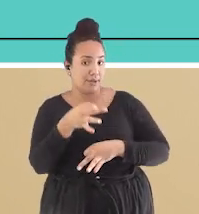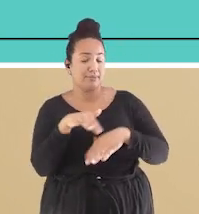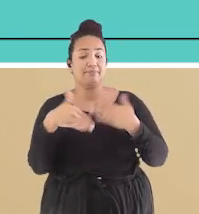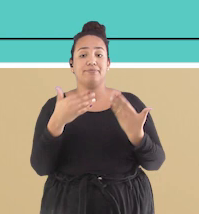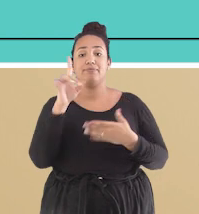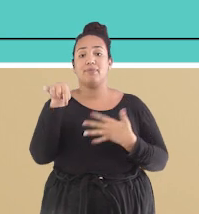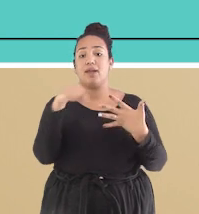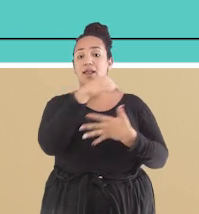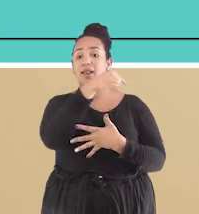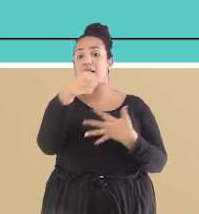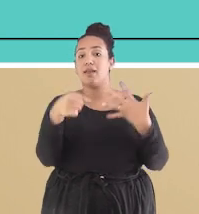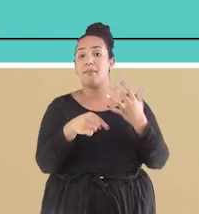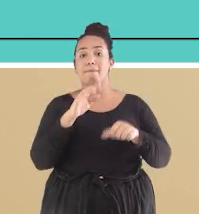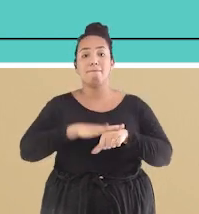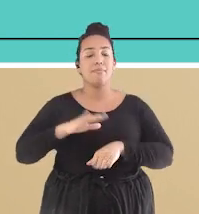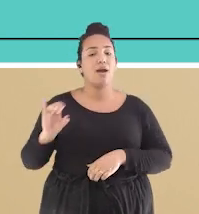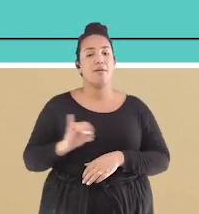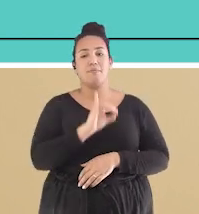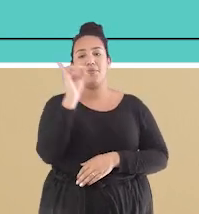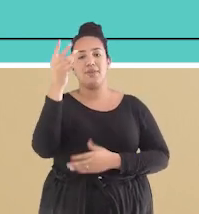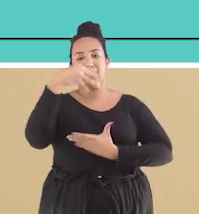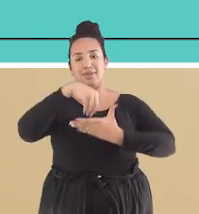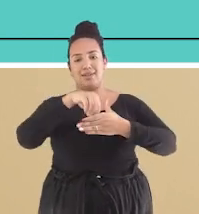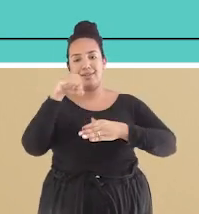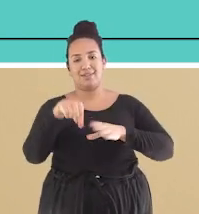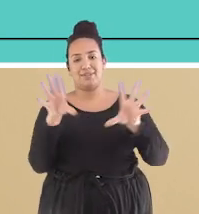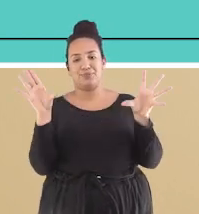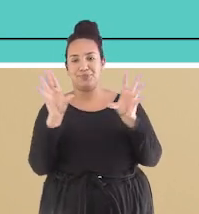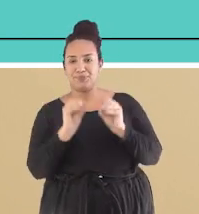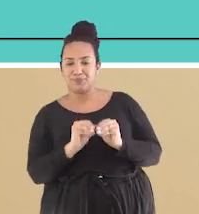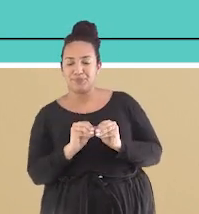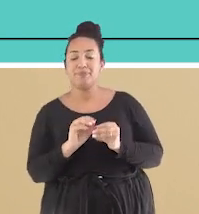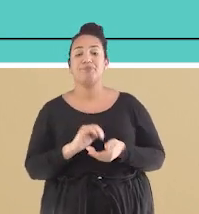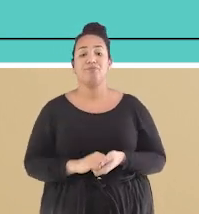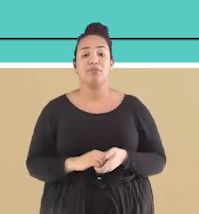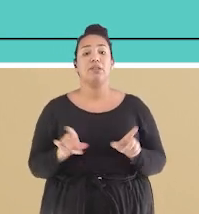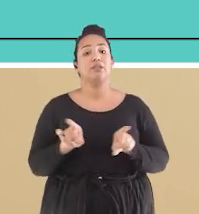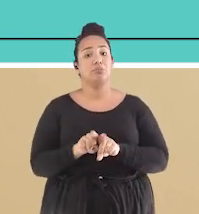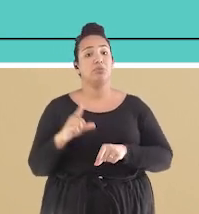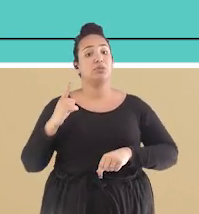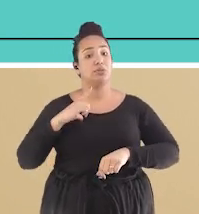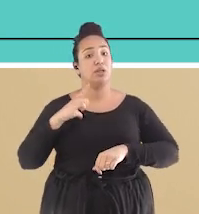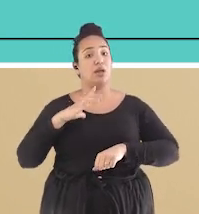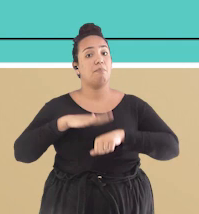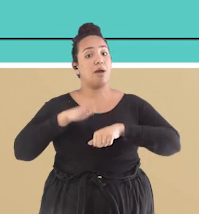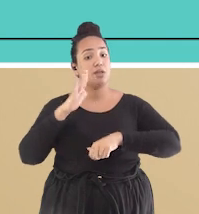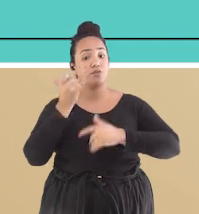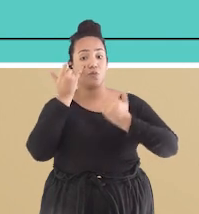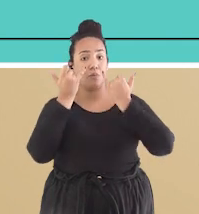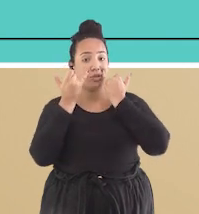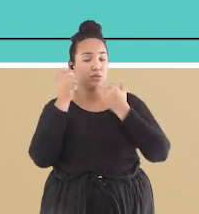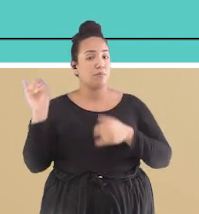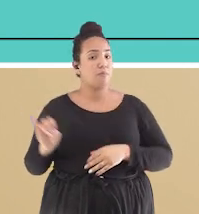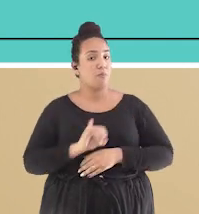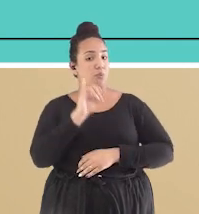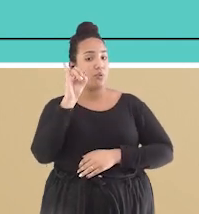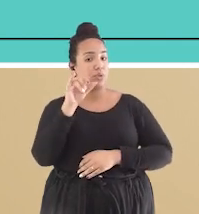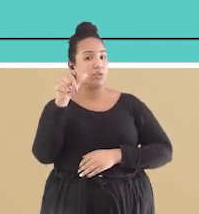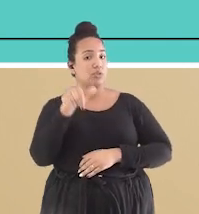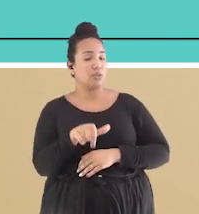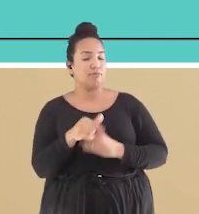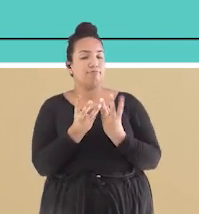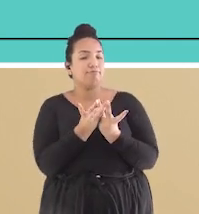esses os elementos mais importantes em uma resenha. Contudo, também temos mais algumas informações muito importantes que trazem